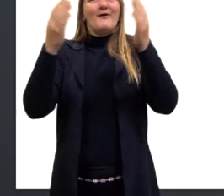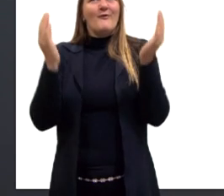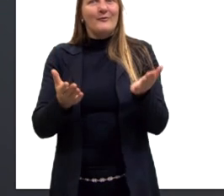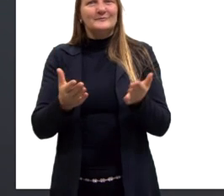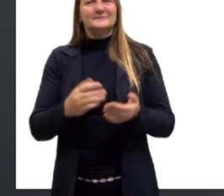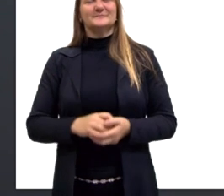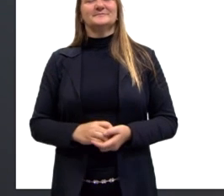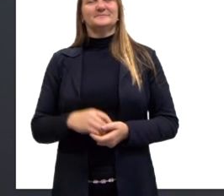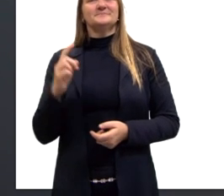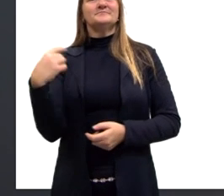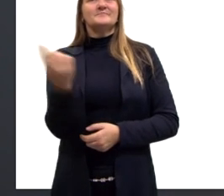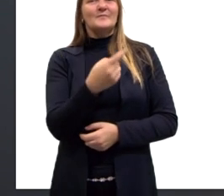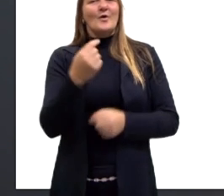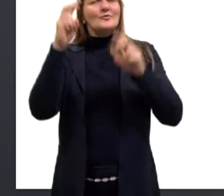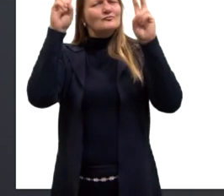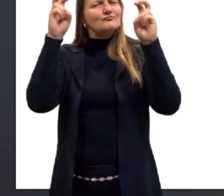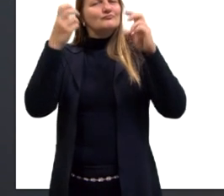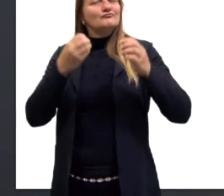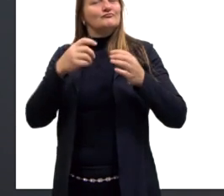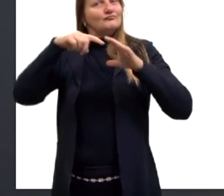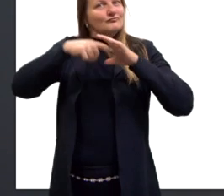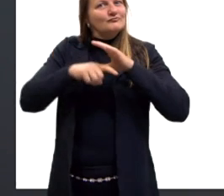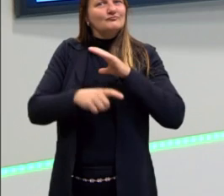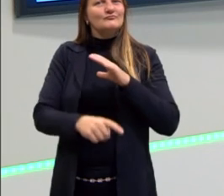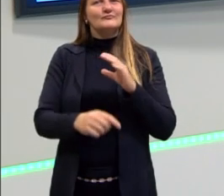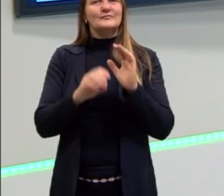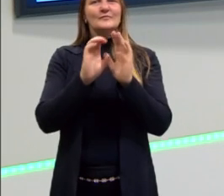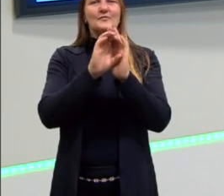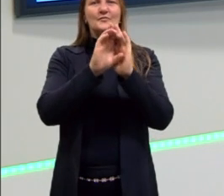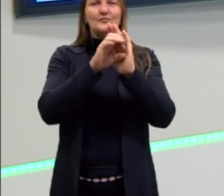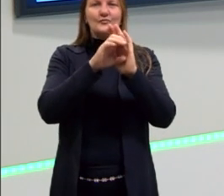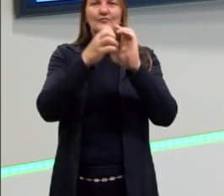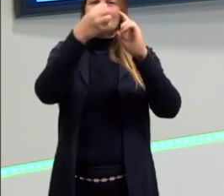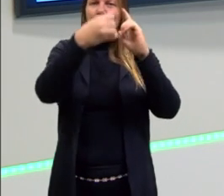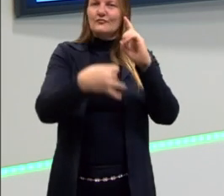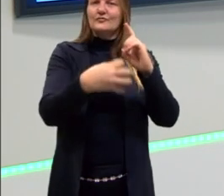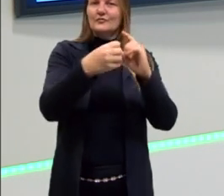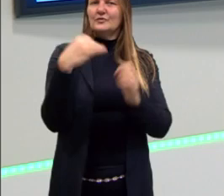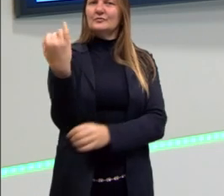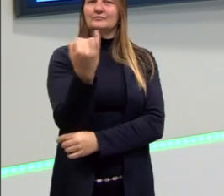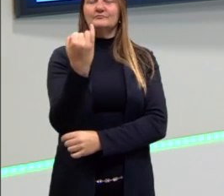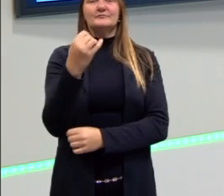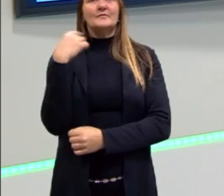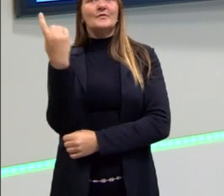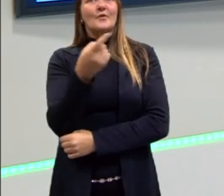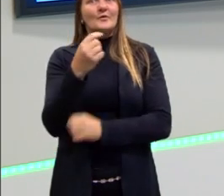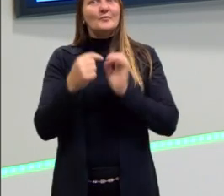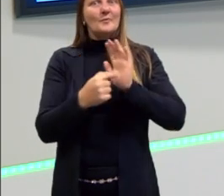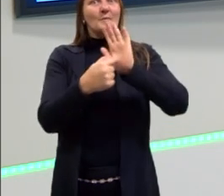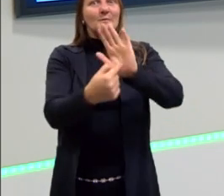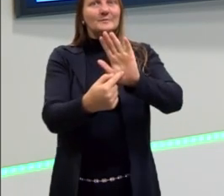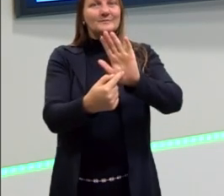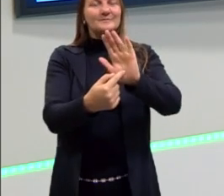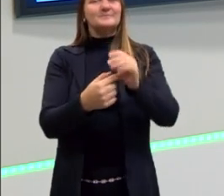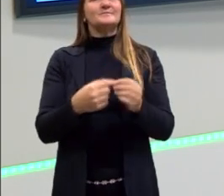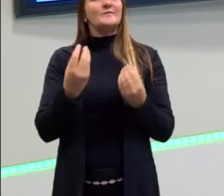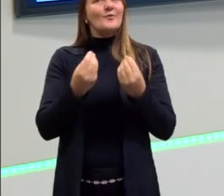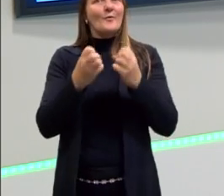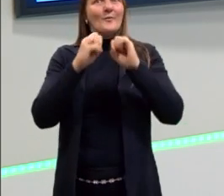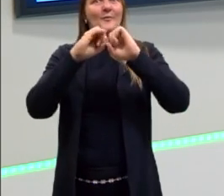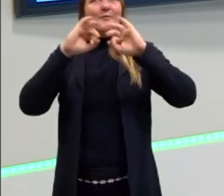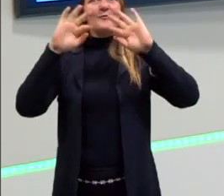aula de hoje nós vamos abordar então alguns tópicos importantes para mostrar para vocês